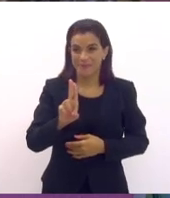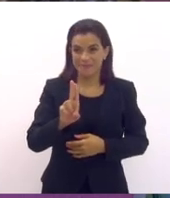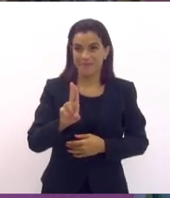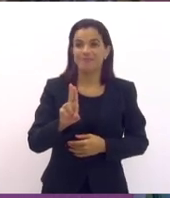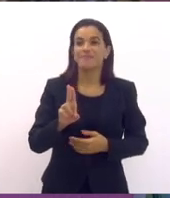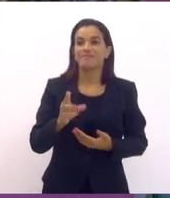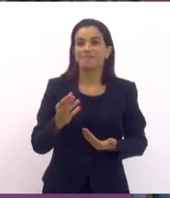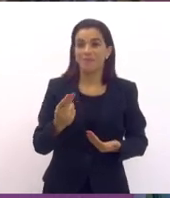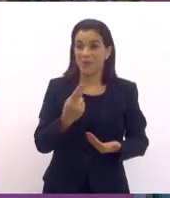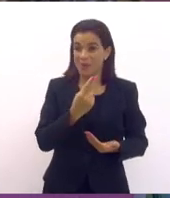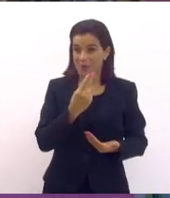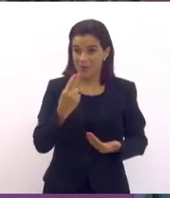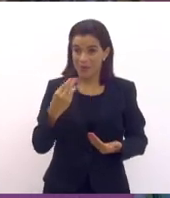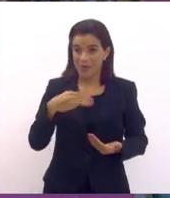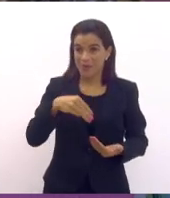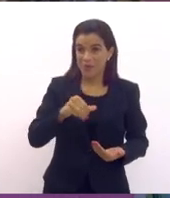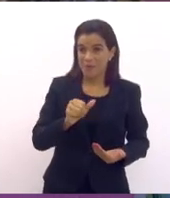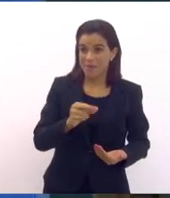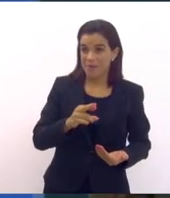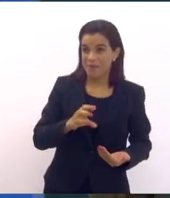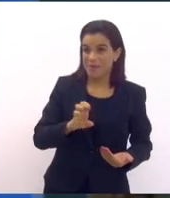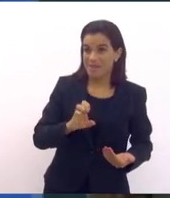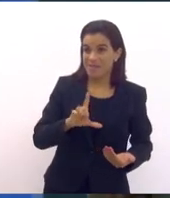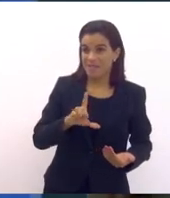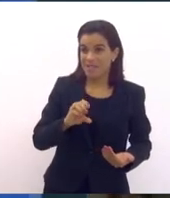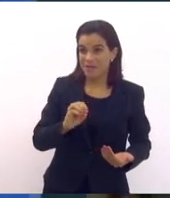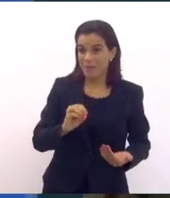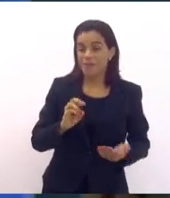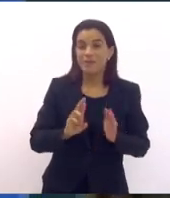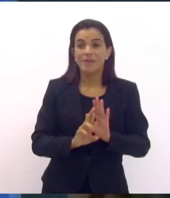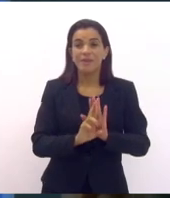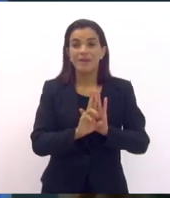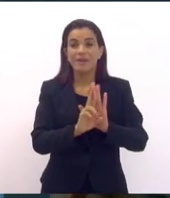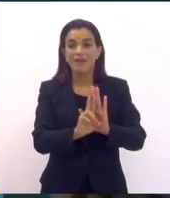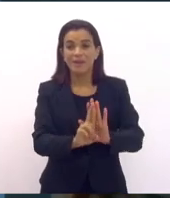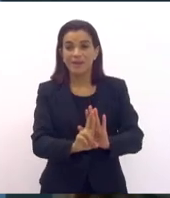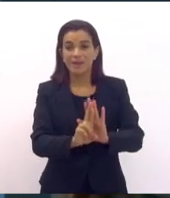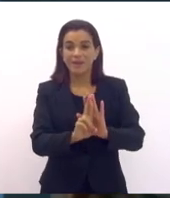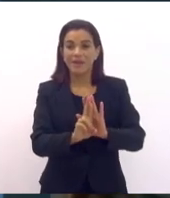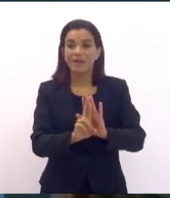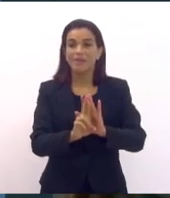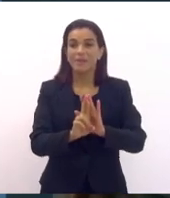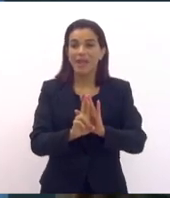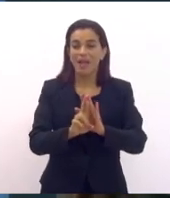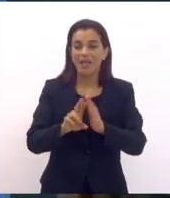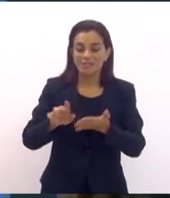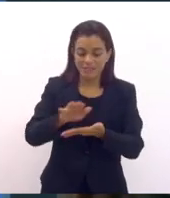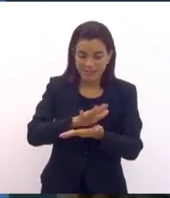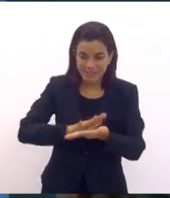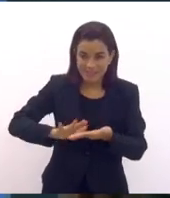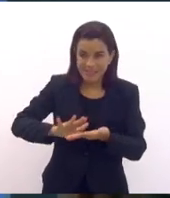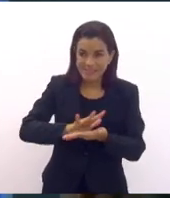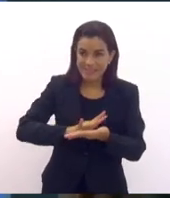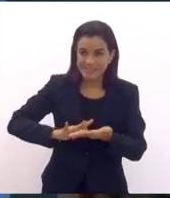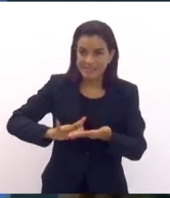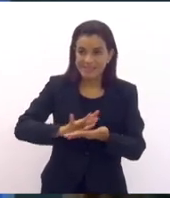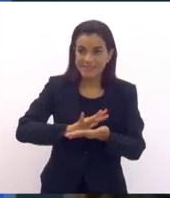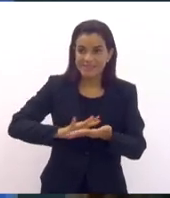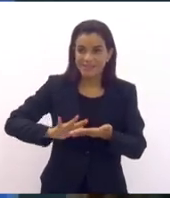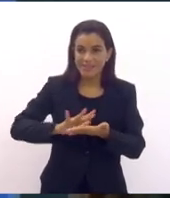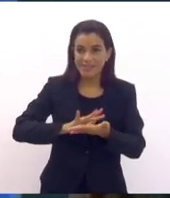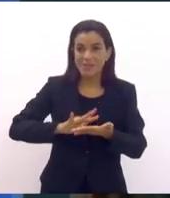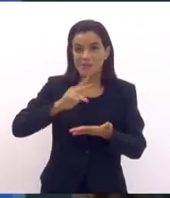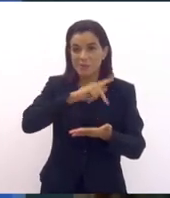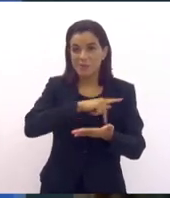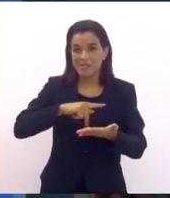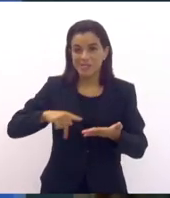lá meu nome é Marcelo vacite represento a etnia cigana sou presidente da União cigana do